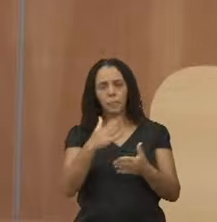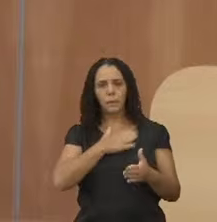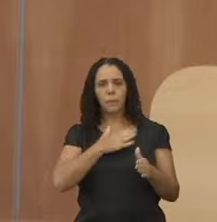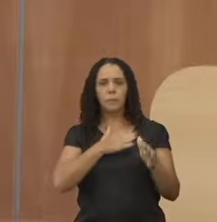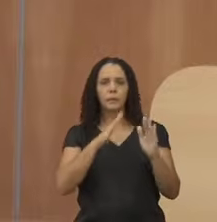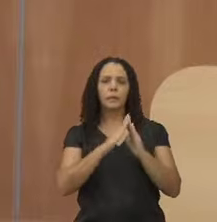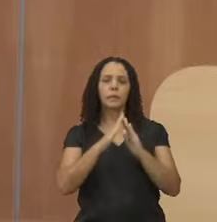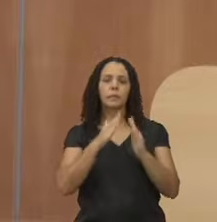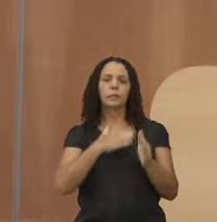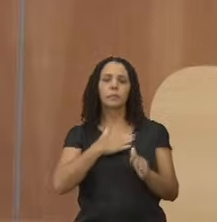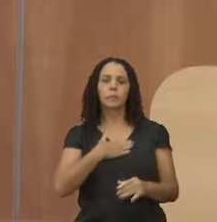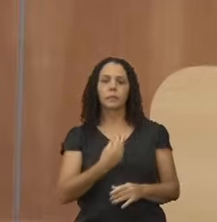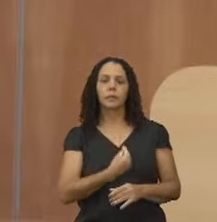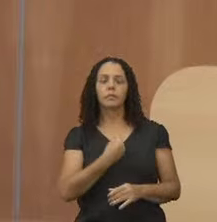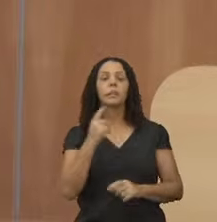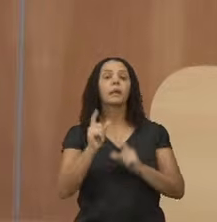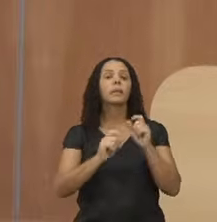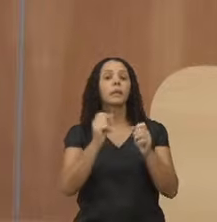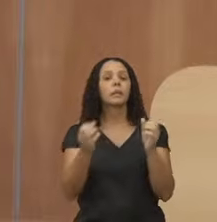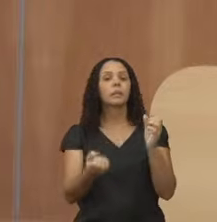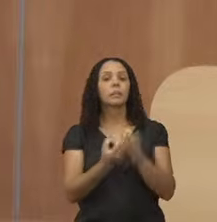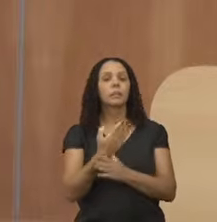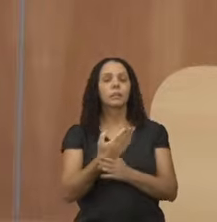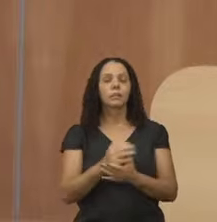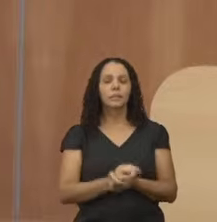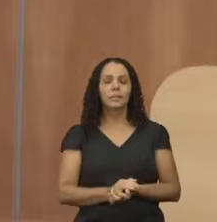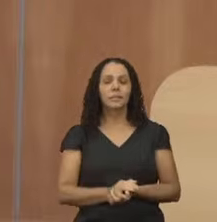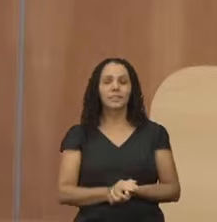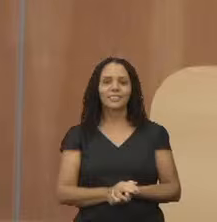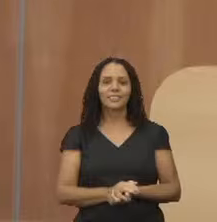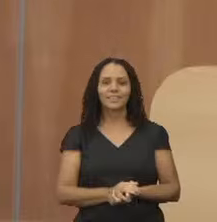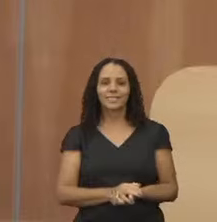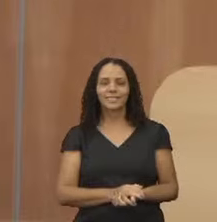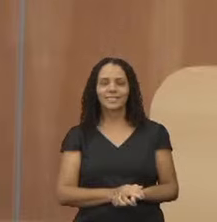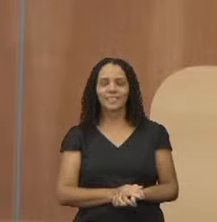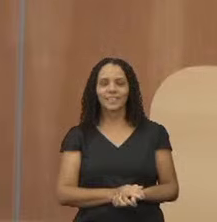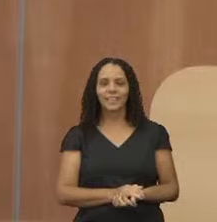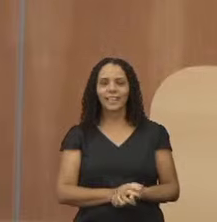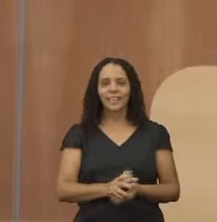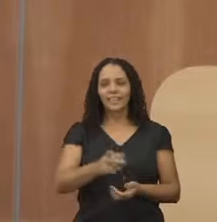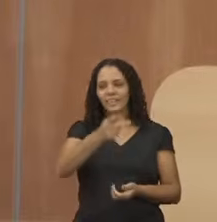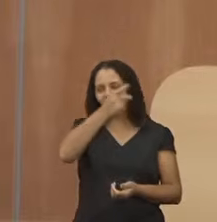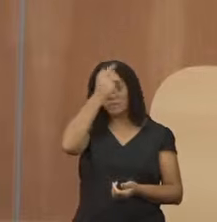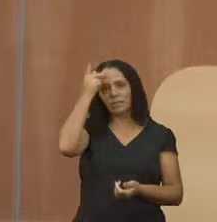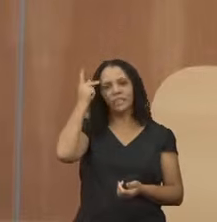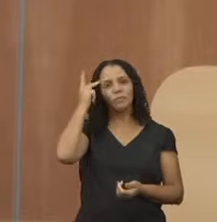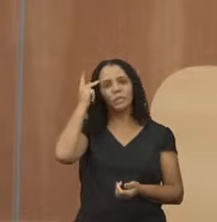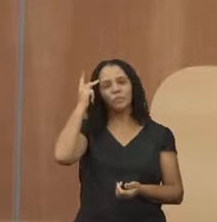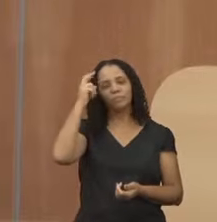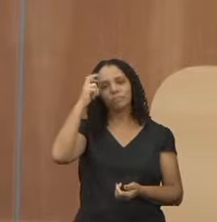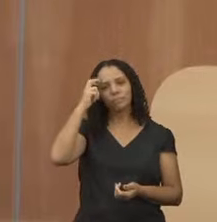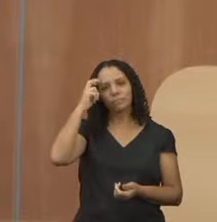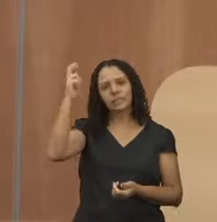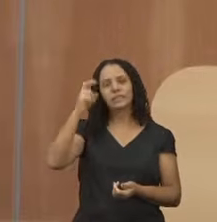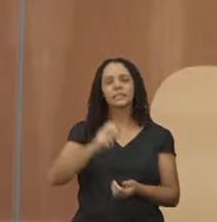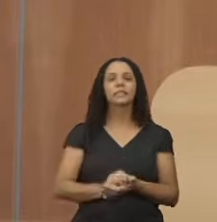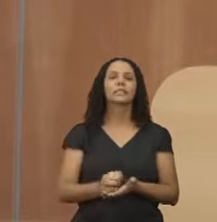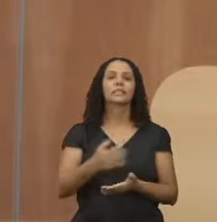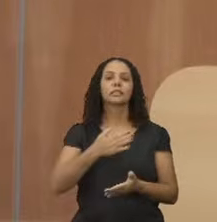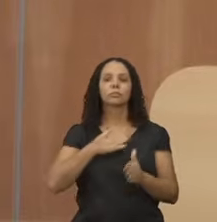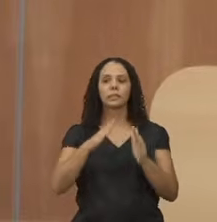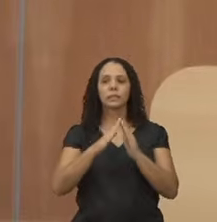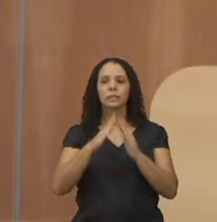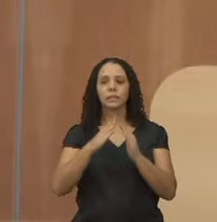Valmir disse aqui, quem inventou Minha Casa Minha Vida é um cidadão muito inteligente, o Valmir disse aqui. Mas Minha Casa Minha Vida